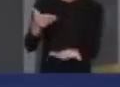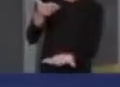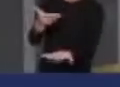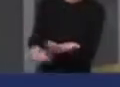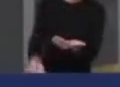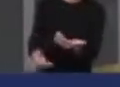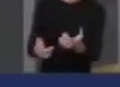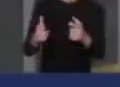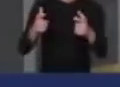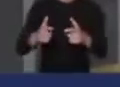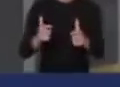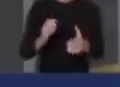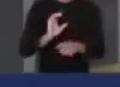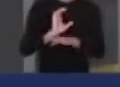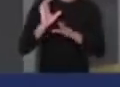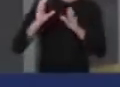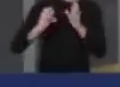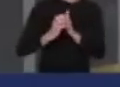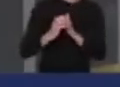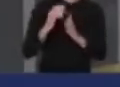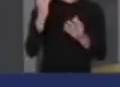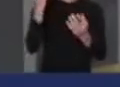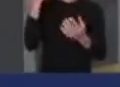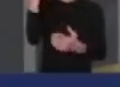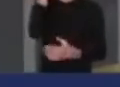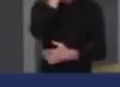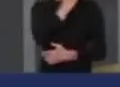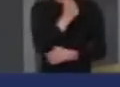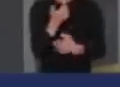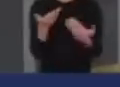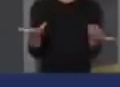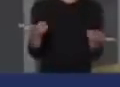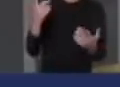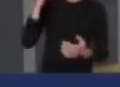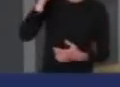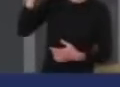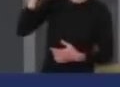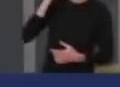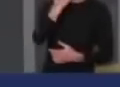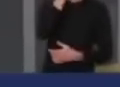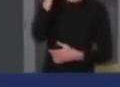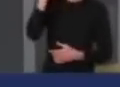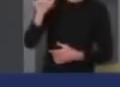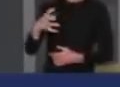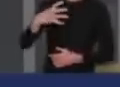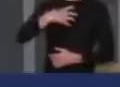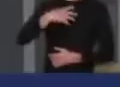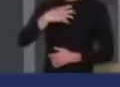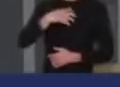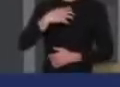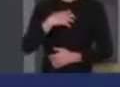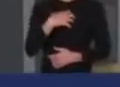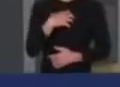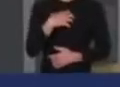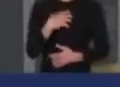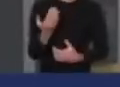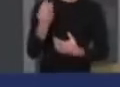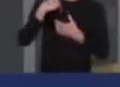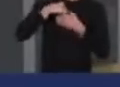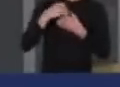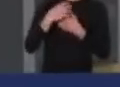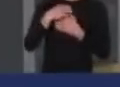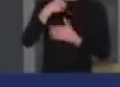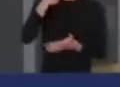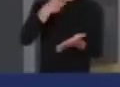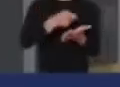de aceitar o próximo? Qual é a dificuldade de tolerar a pessoa que é diferente? Qual a dificuldade,